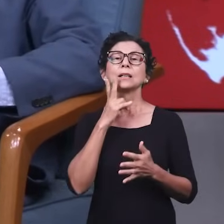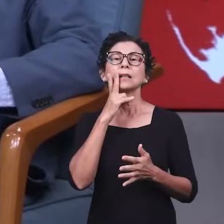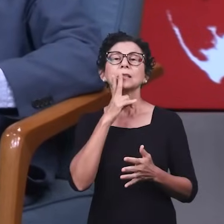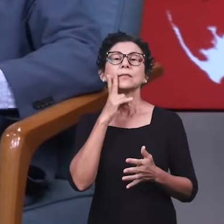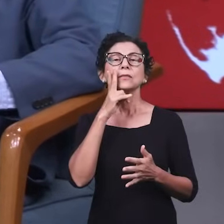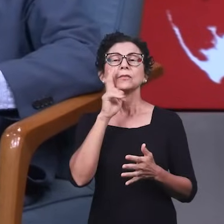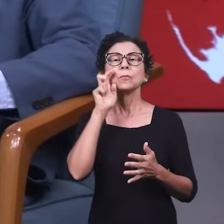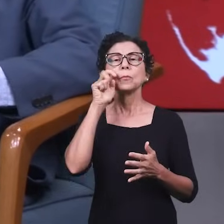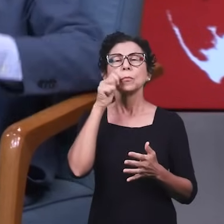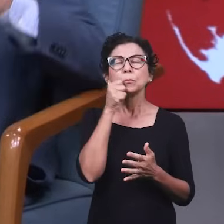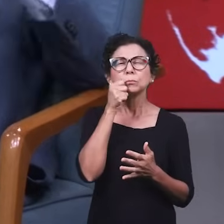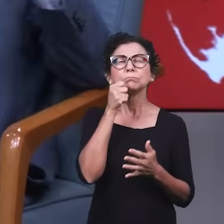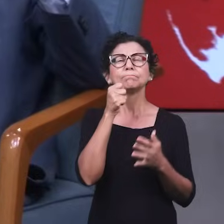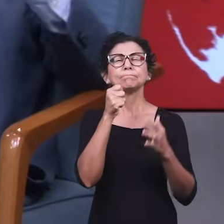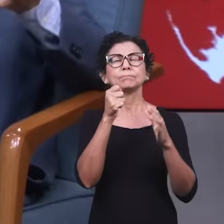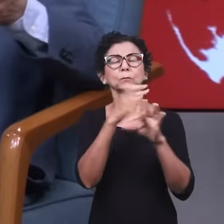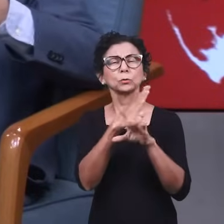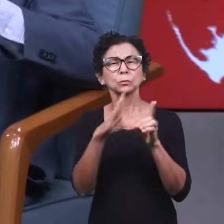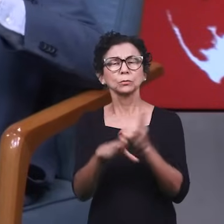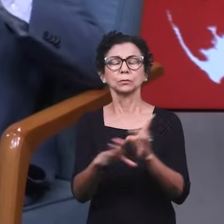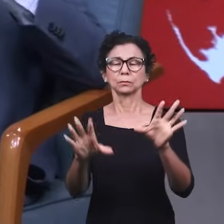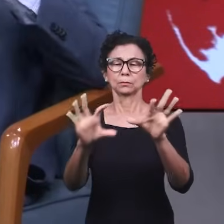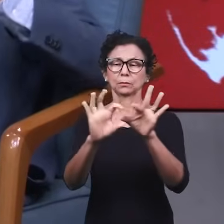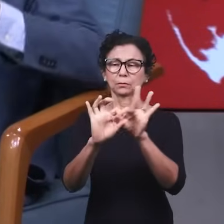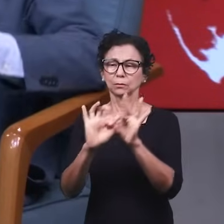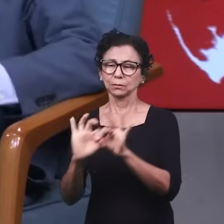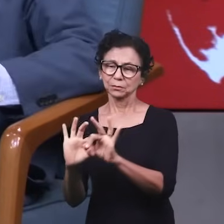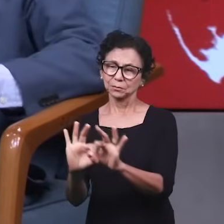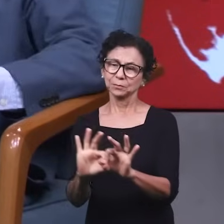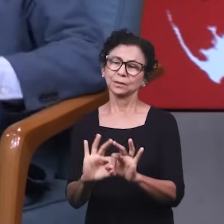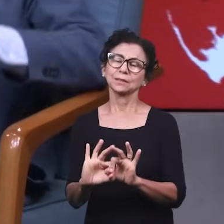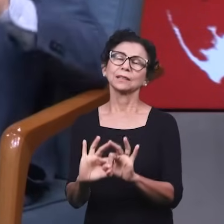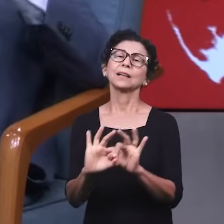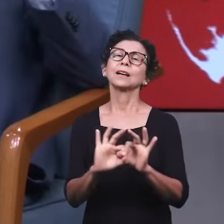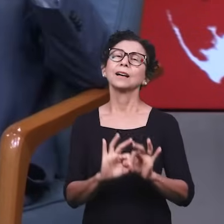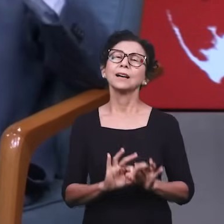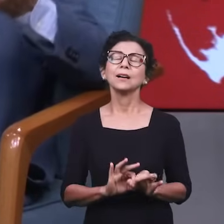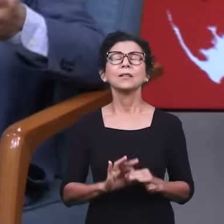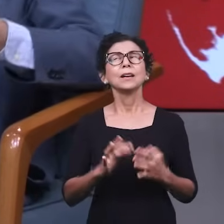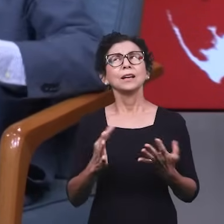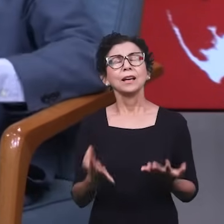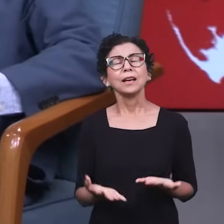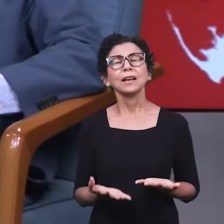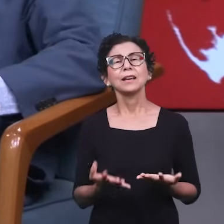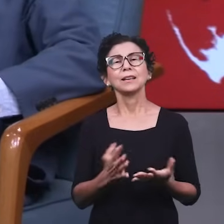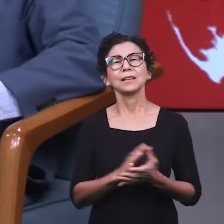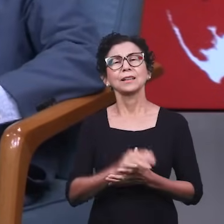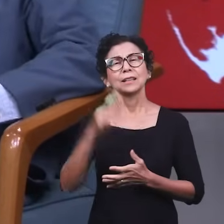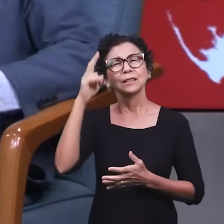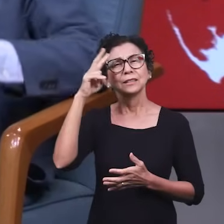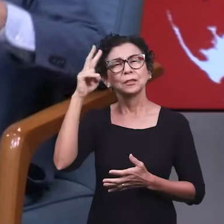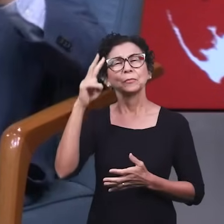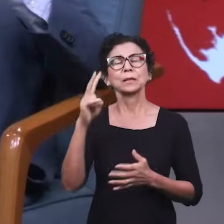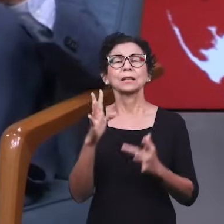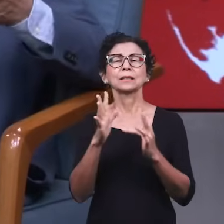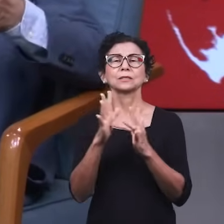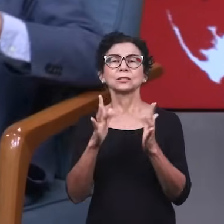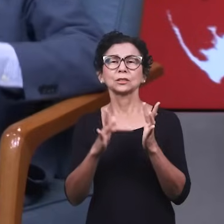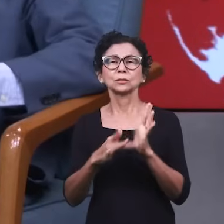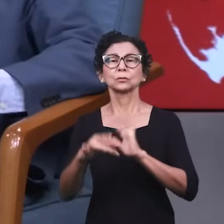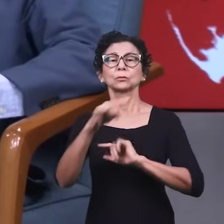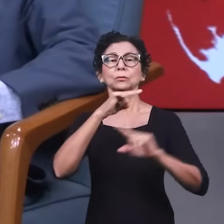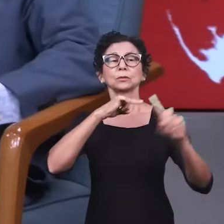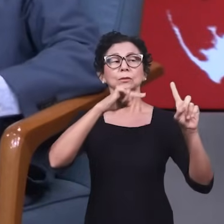é a ceia, a comunhão, quando se reúne, a fazer memória de mim, a identificação